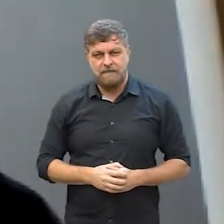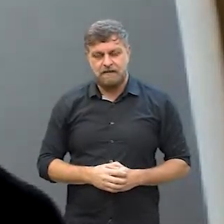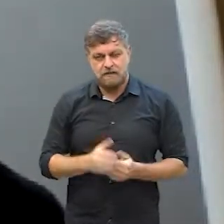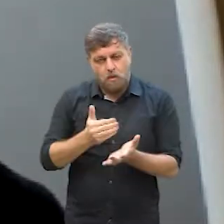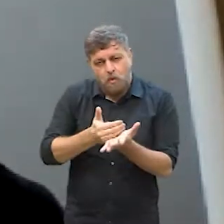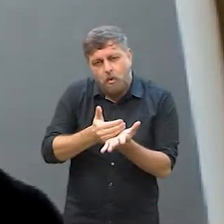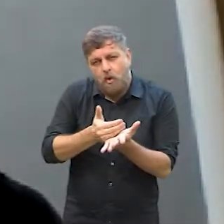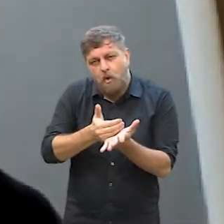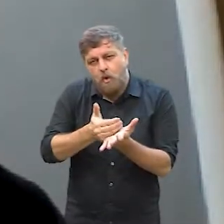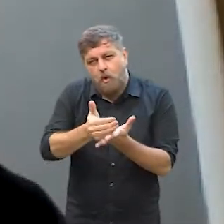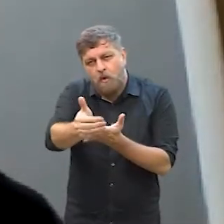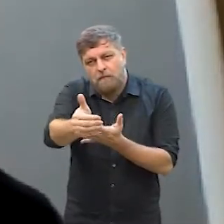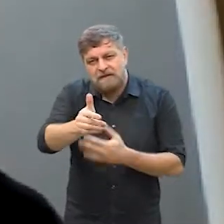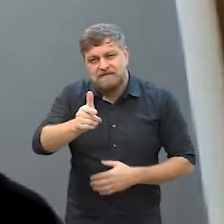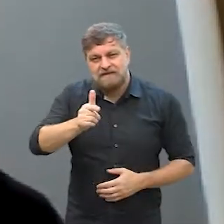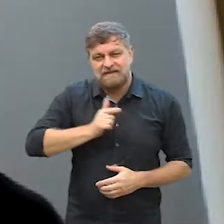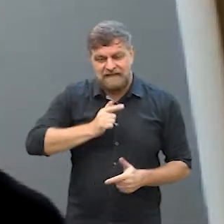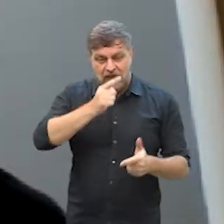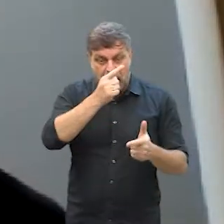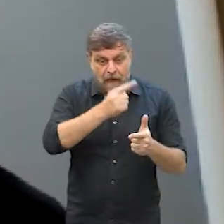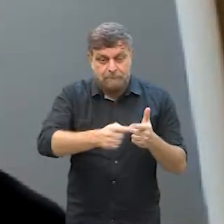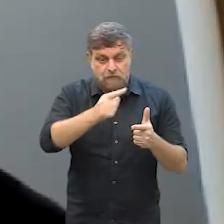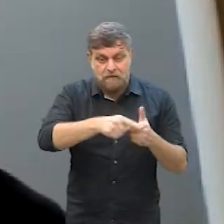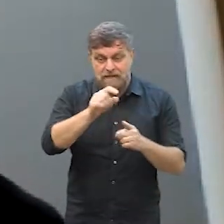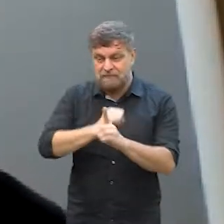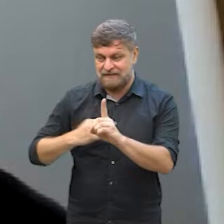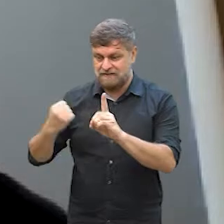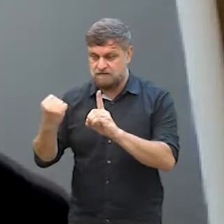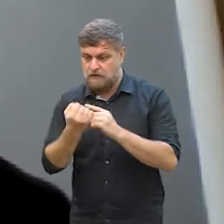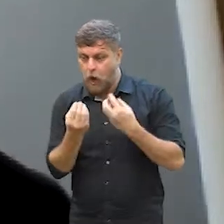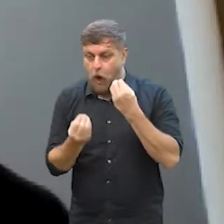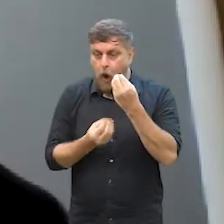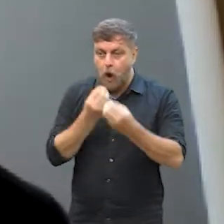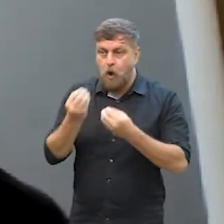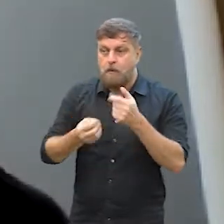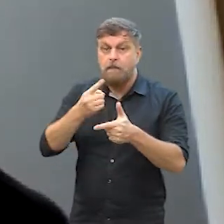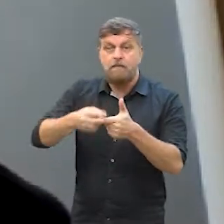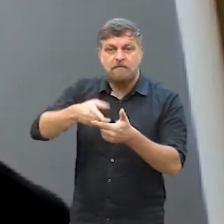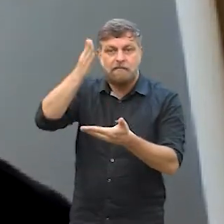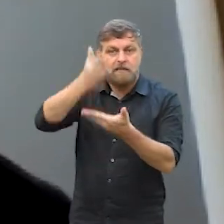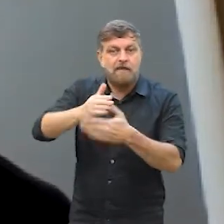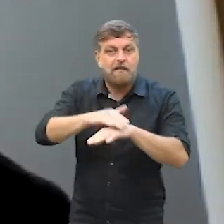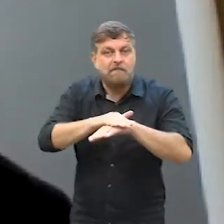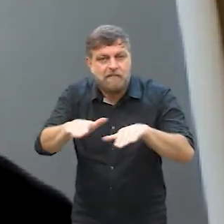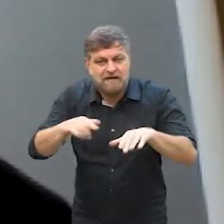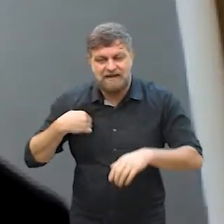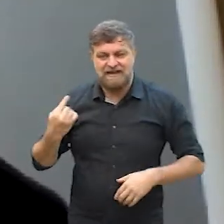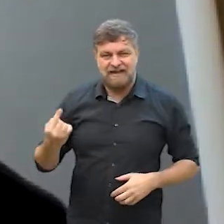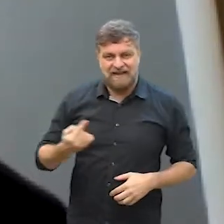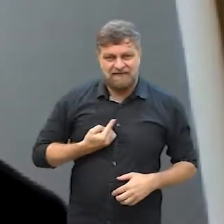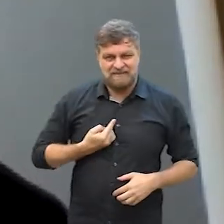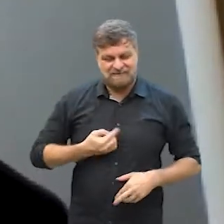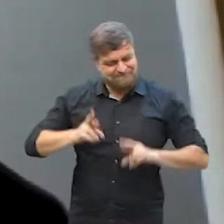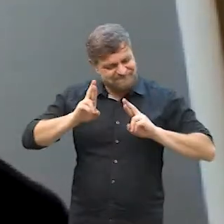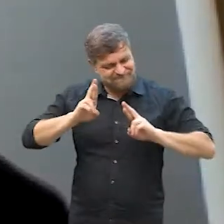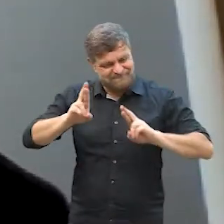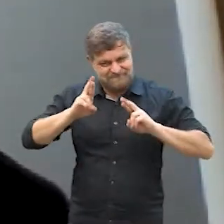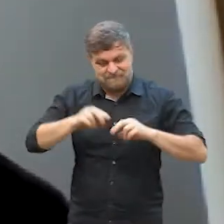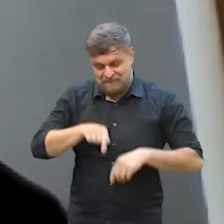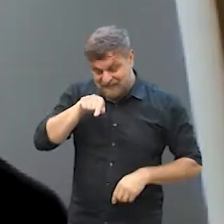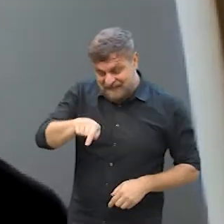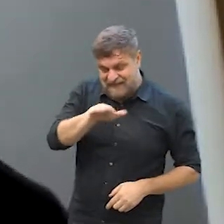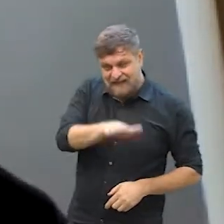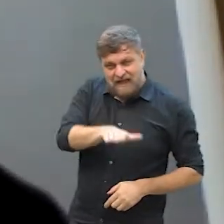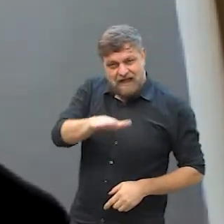de partida é a resolução de problemas reais da sociedade, que acho que é para isso que essa expectativa que a gente tem que